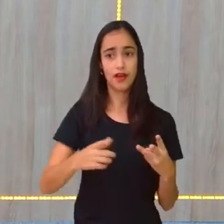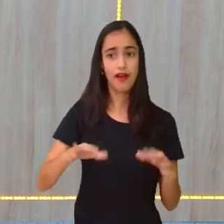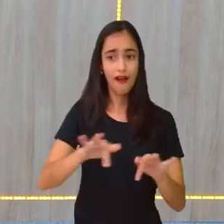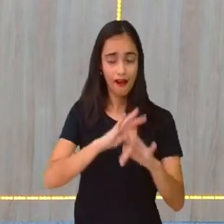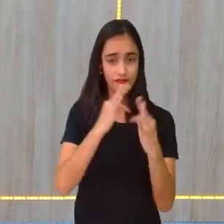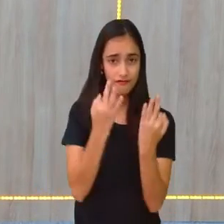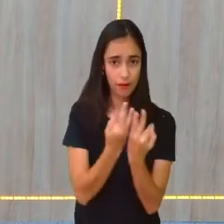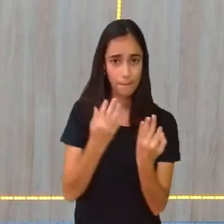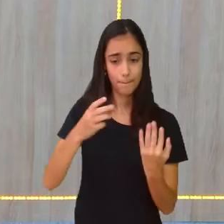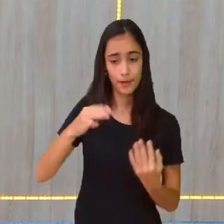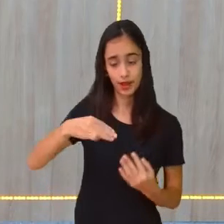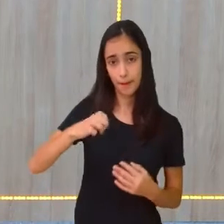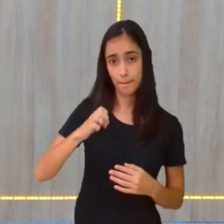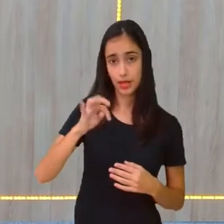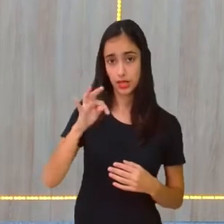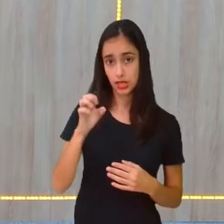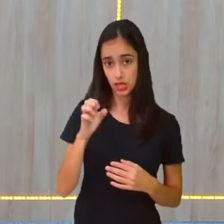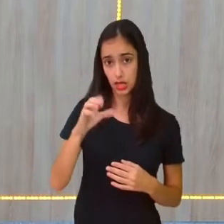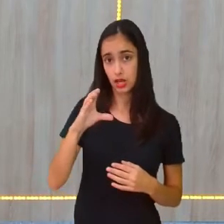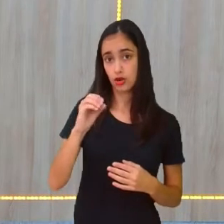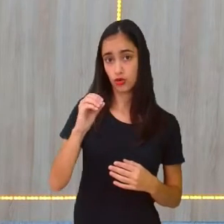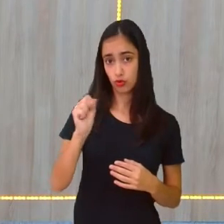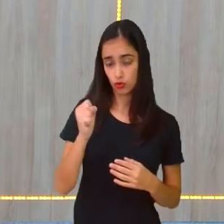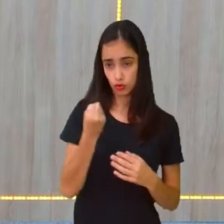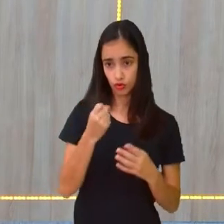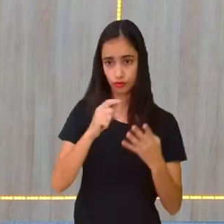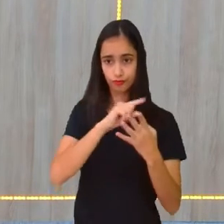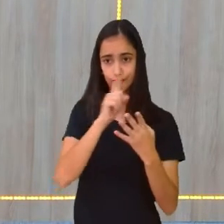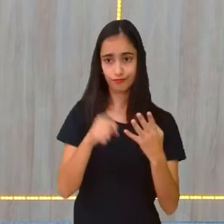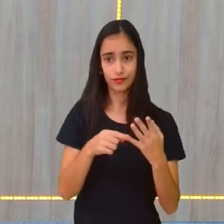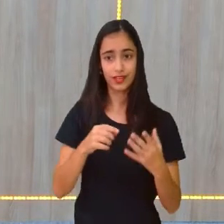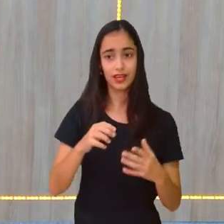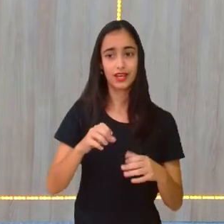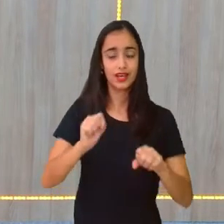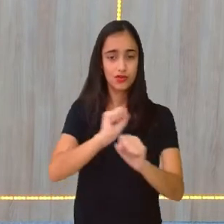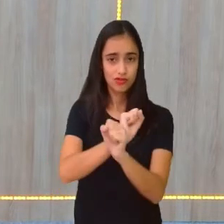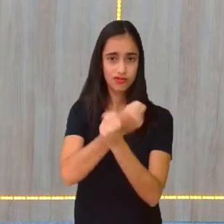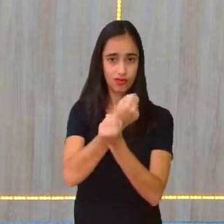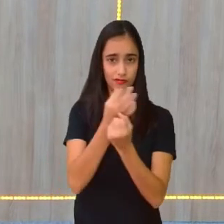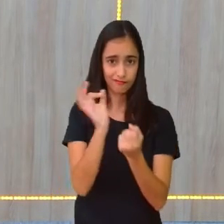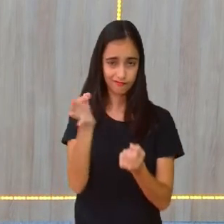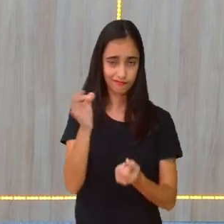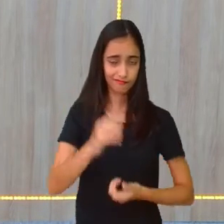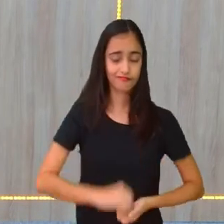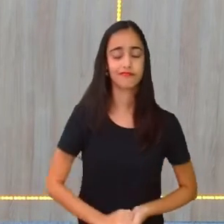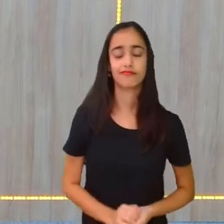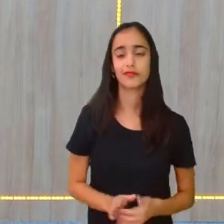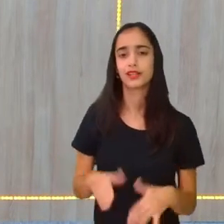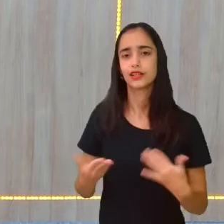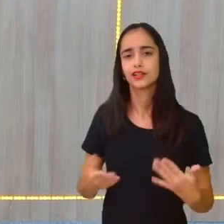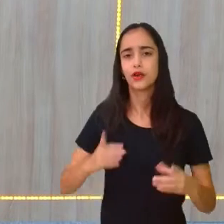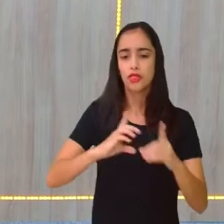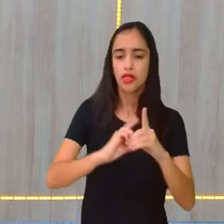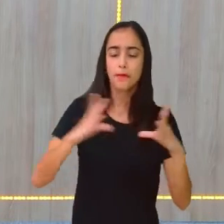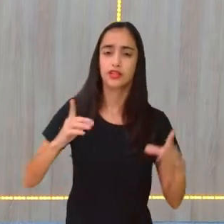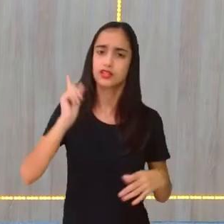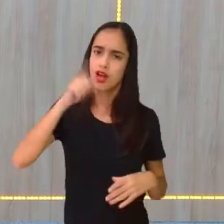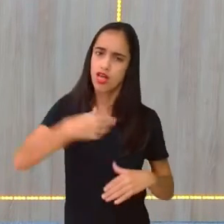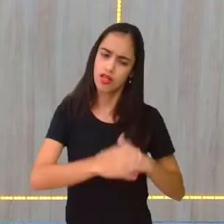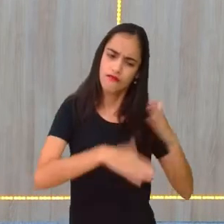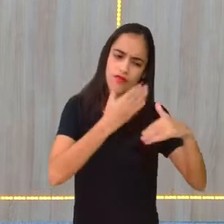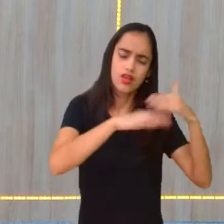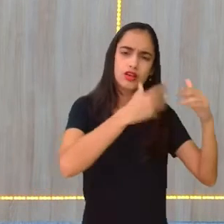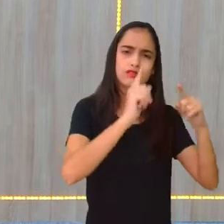tem? Há um conceito de democracia que, embora seja algo avançado para a